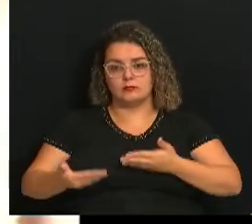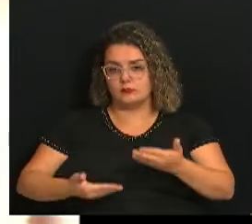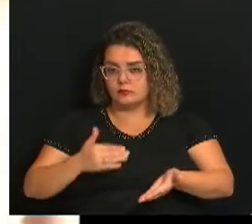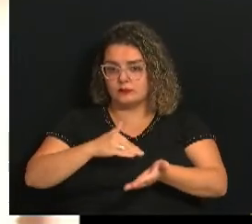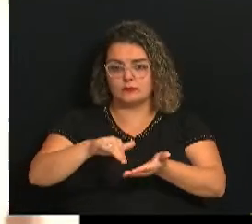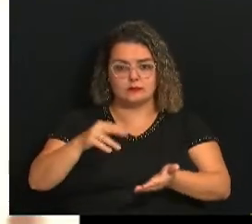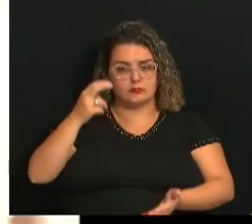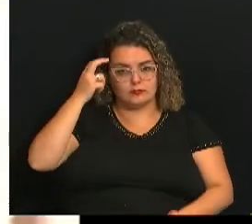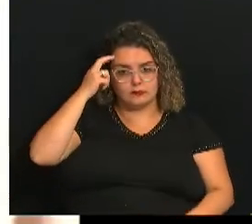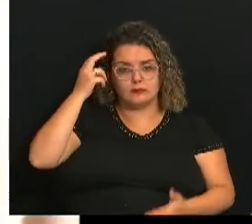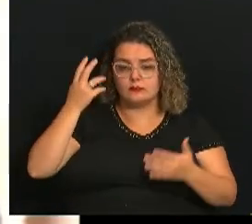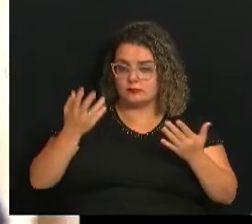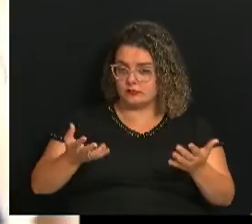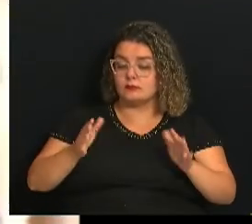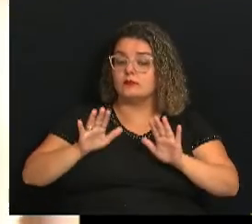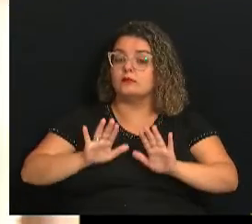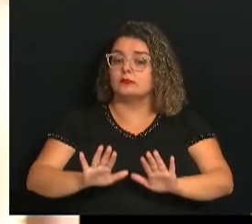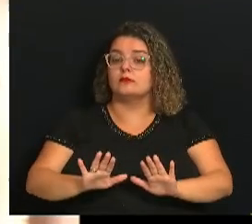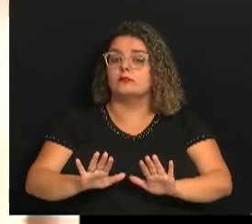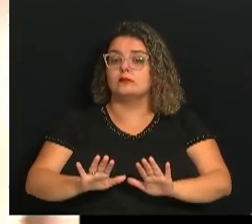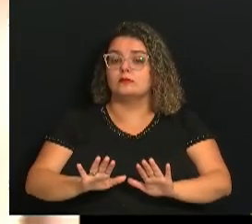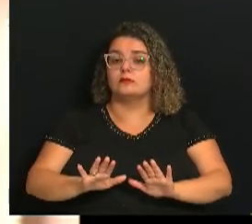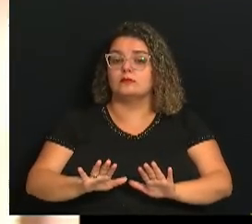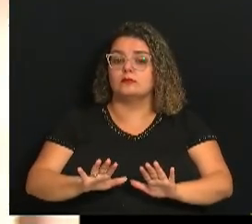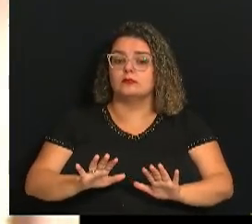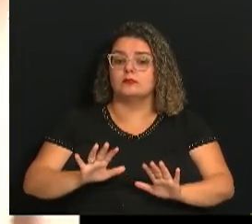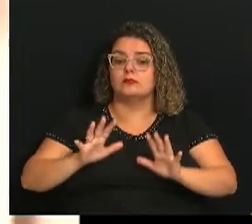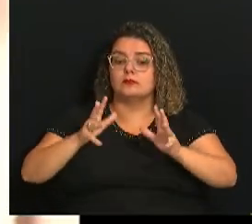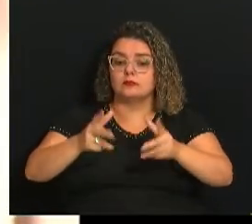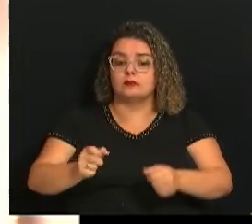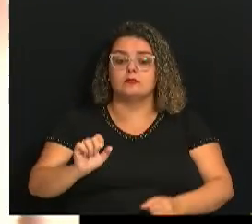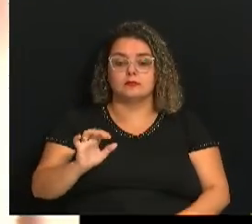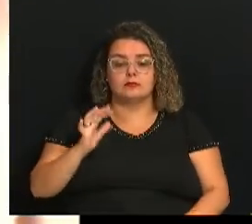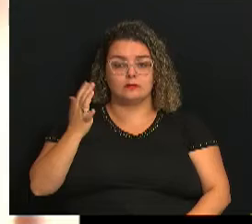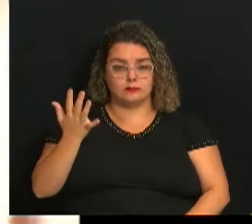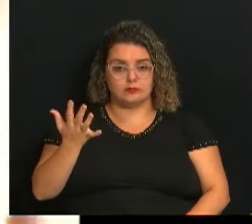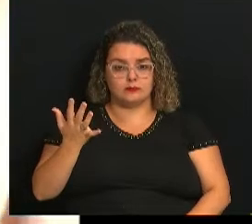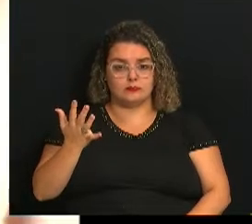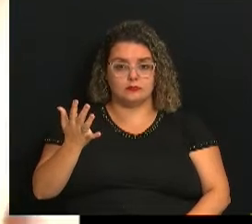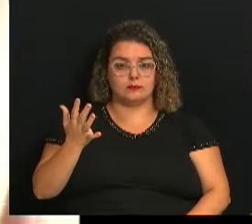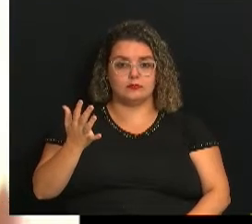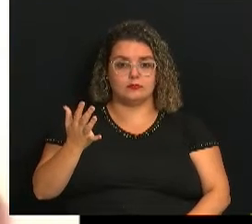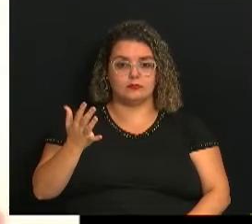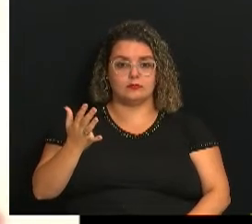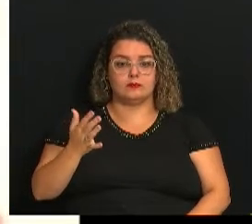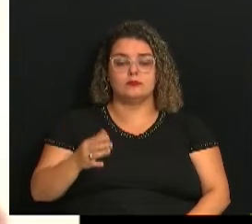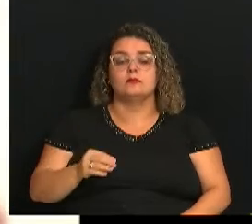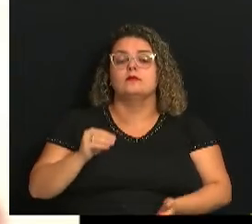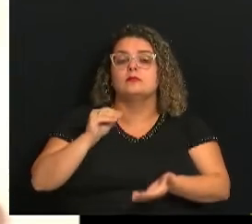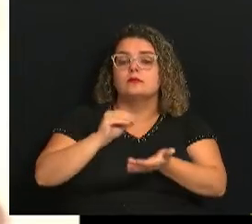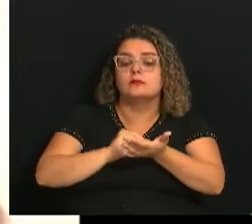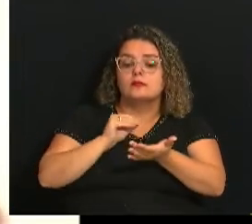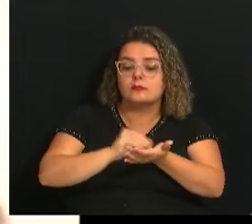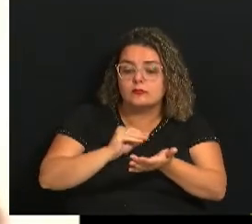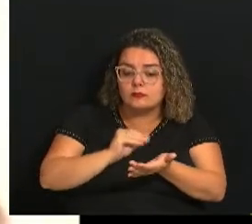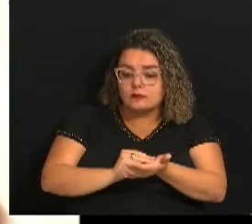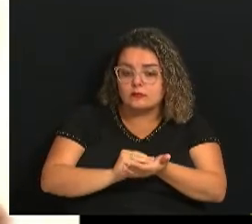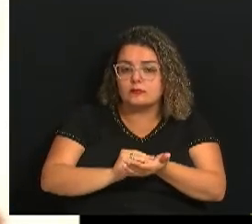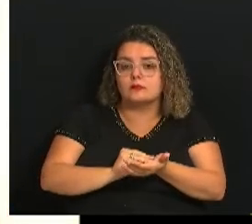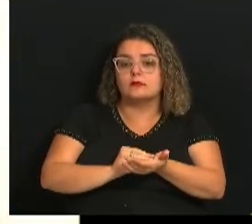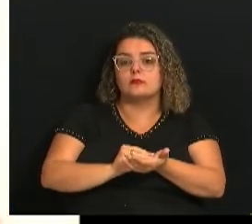Cultura. Mas isso tem acontecido em detrimento da falta de condições de